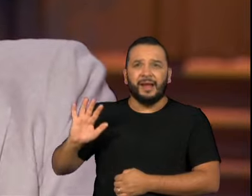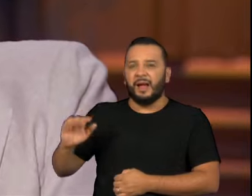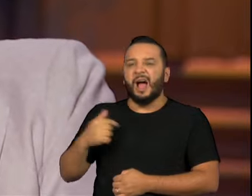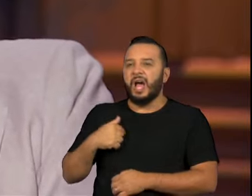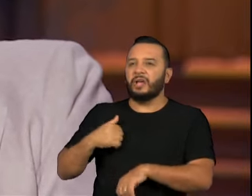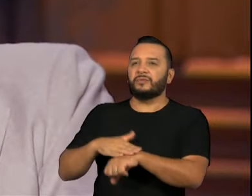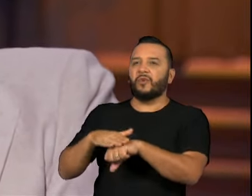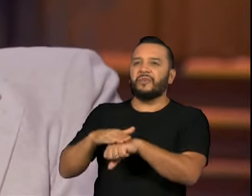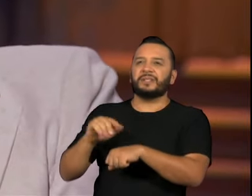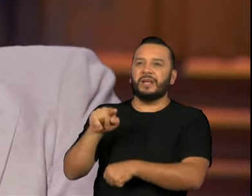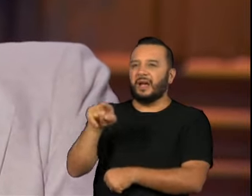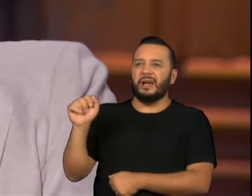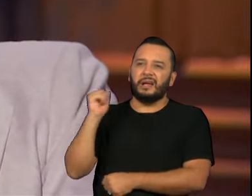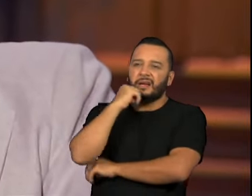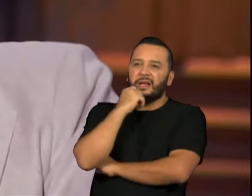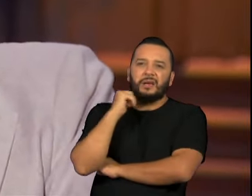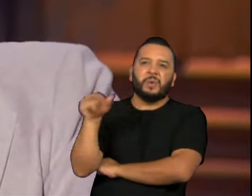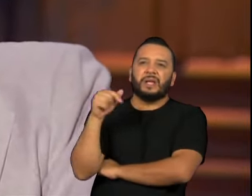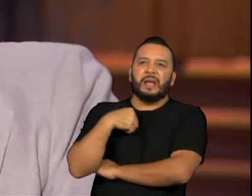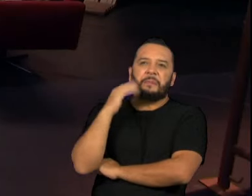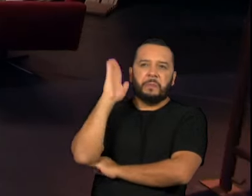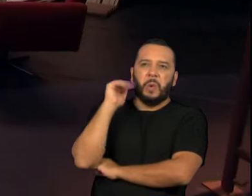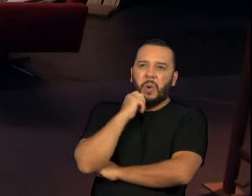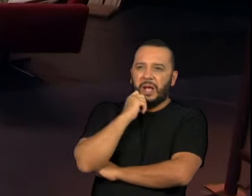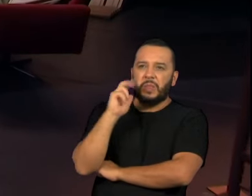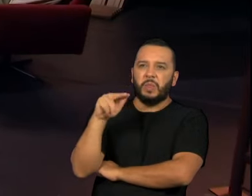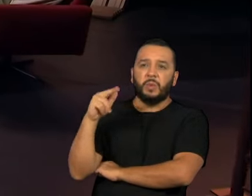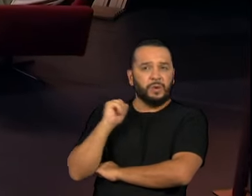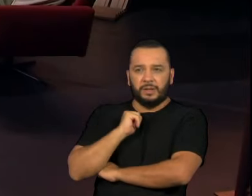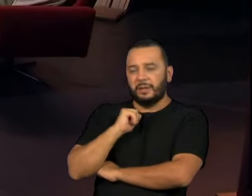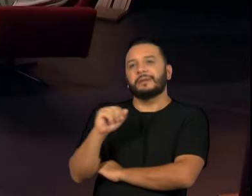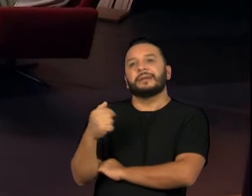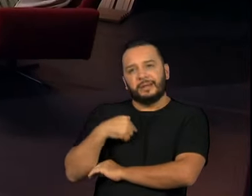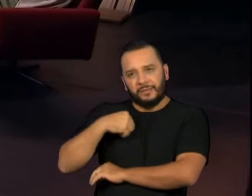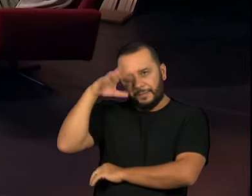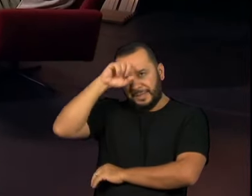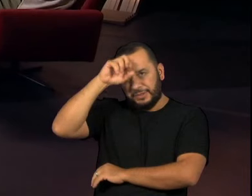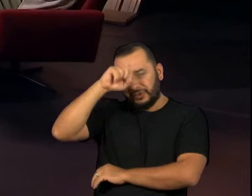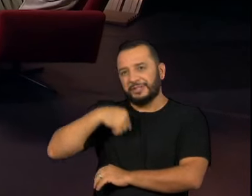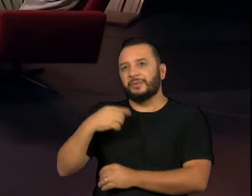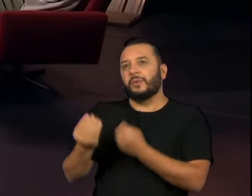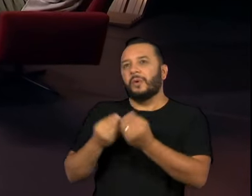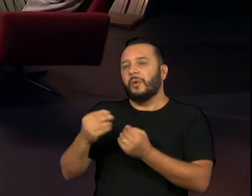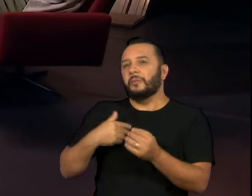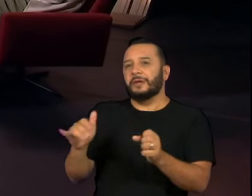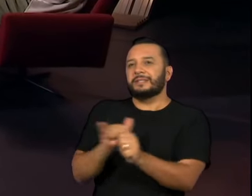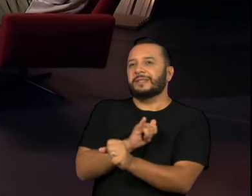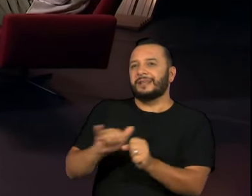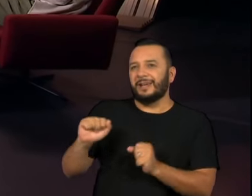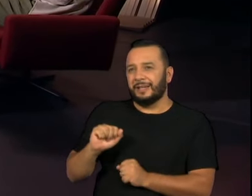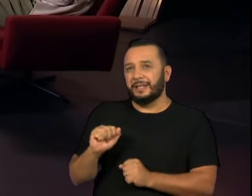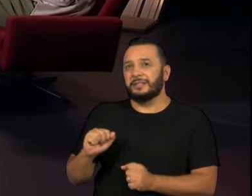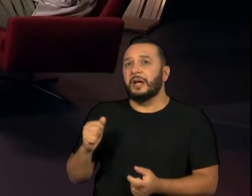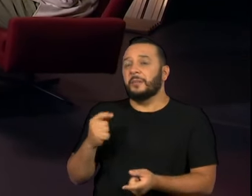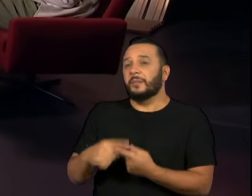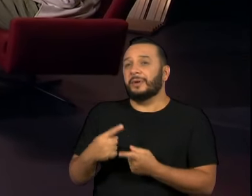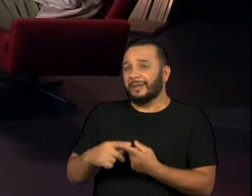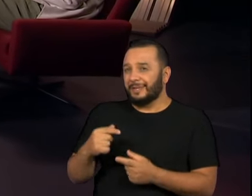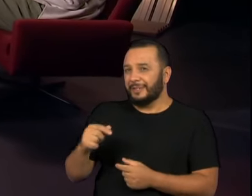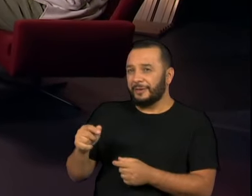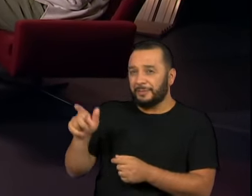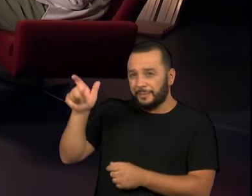eu não vou conversar com a pessoa é burra nunca aprendi tanto de estratégia de mulheres que você acha que são bobas uma boa